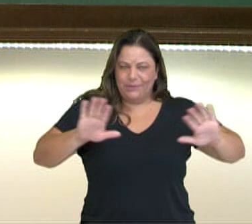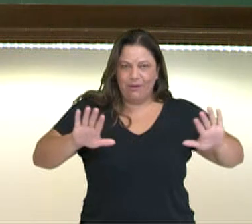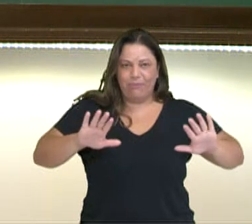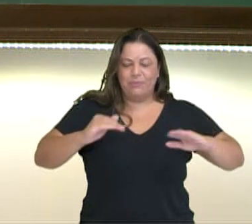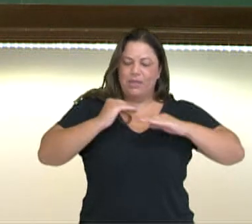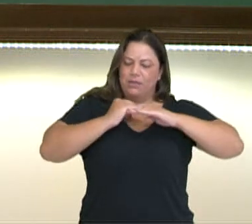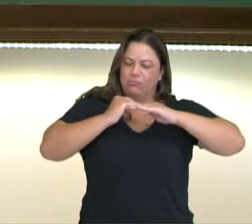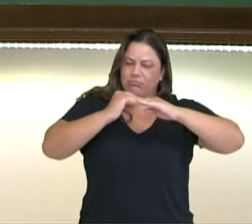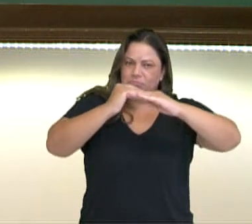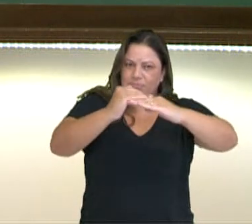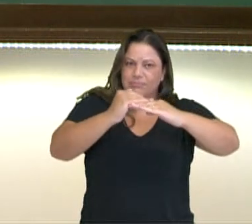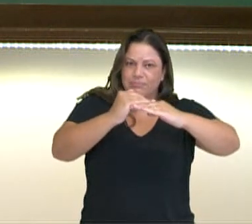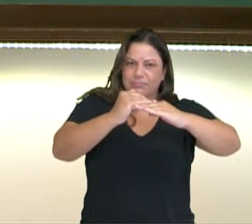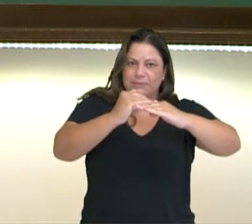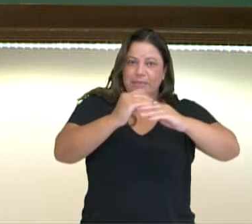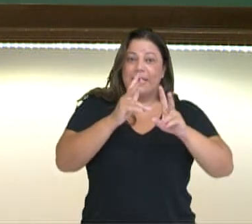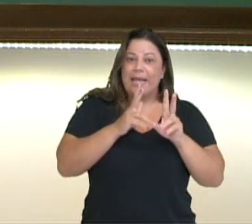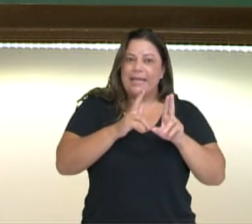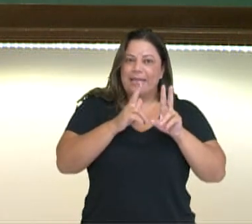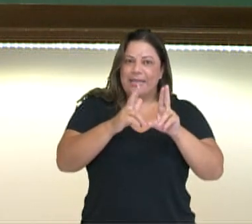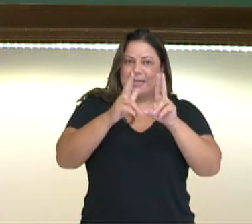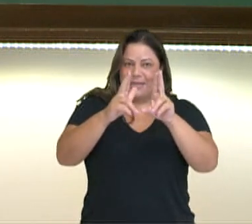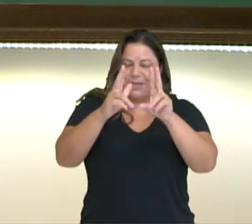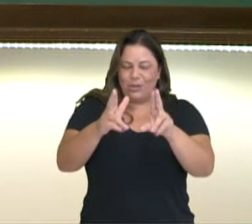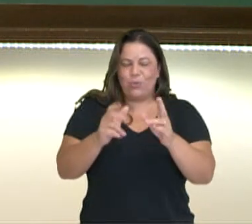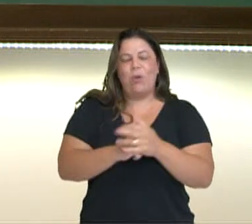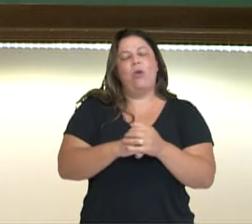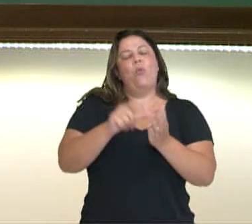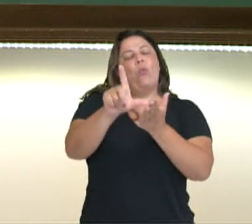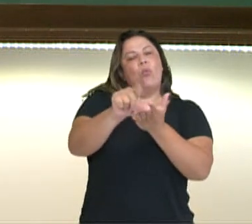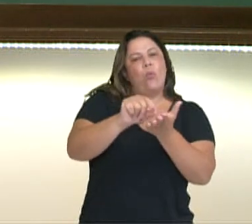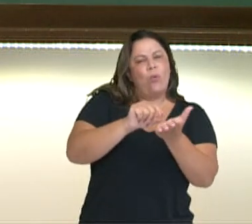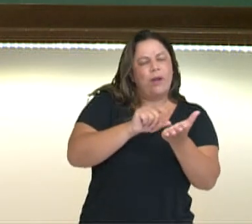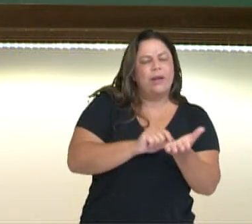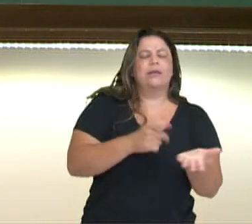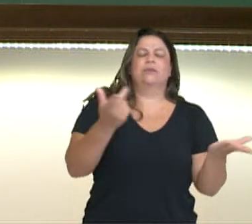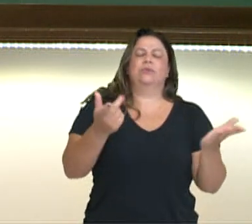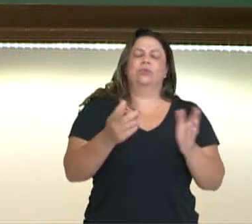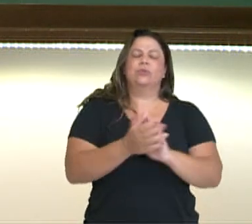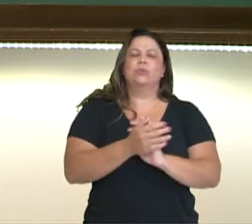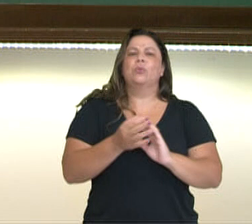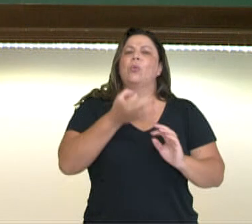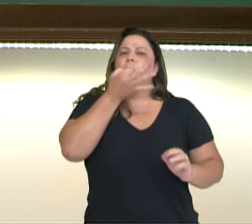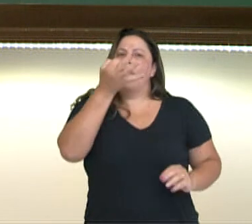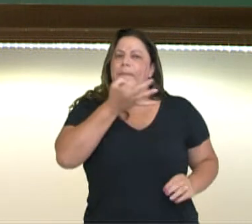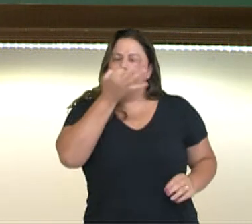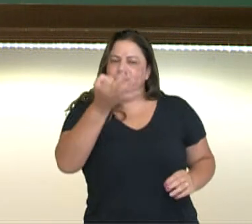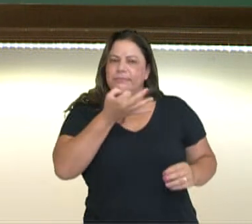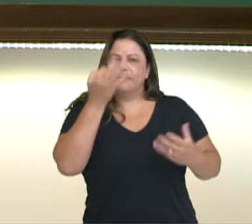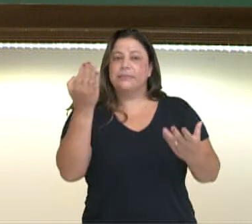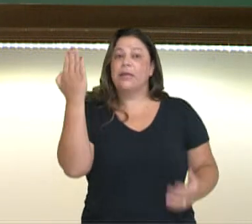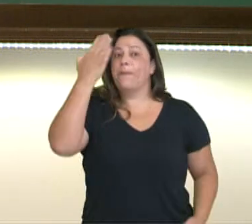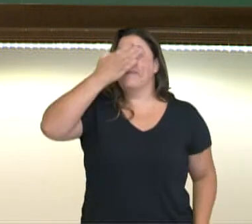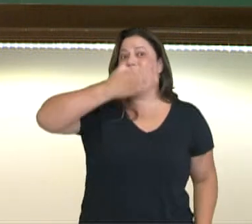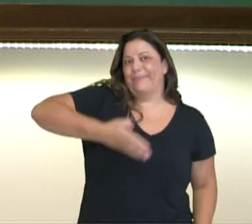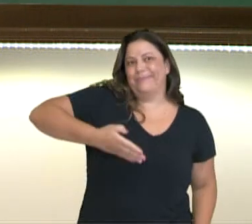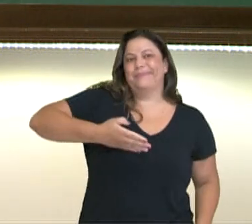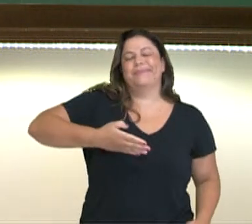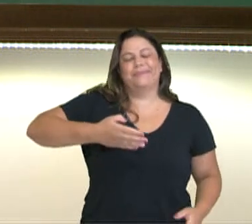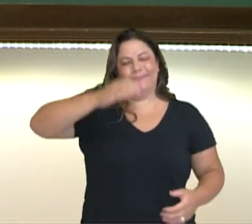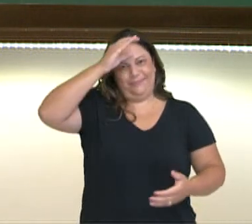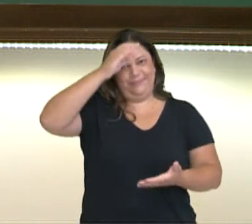favorável, fundamentada com artigos, com argumentos, com tudo aquilo que você vai comprovar a sua